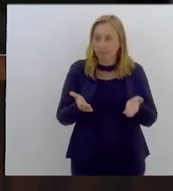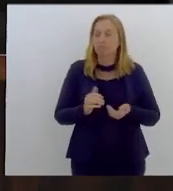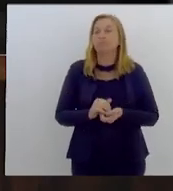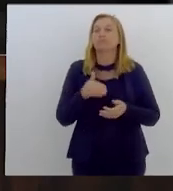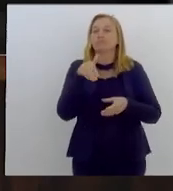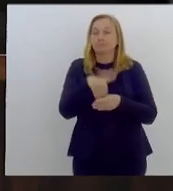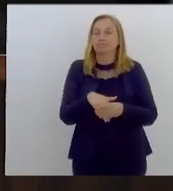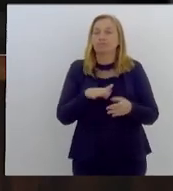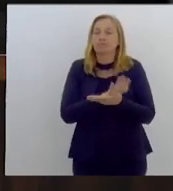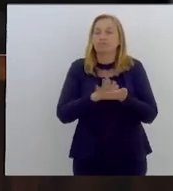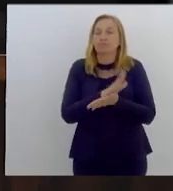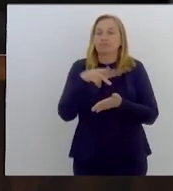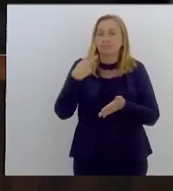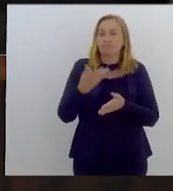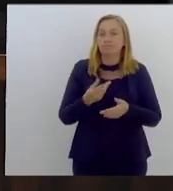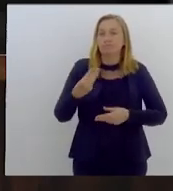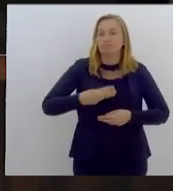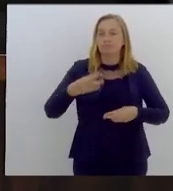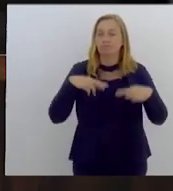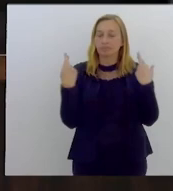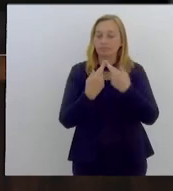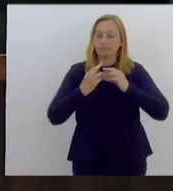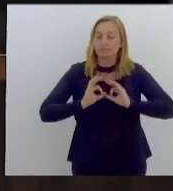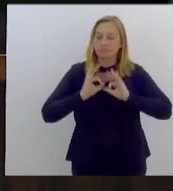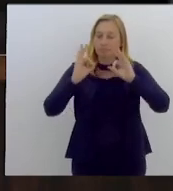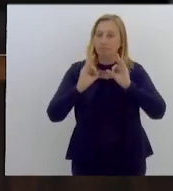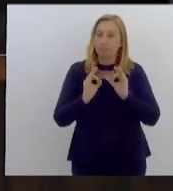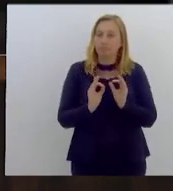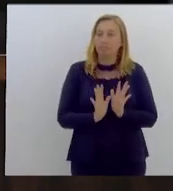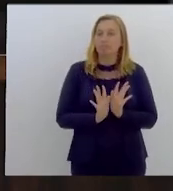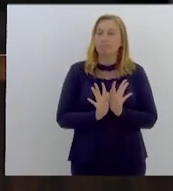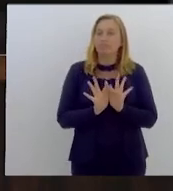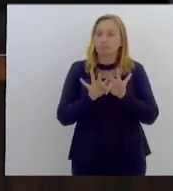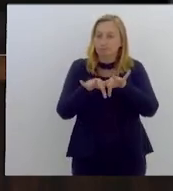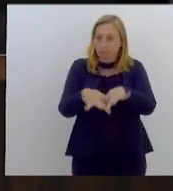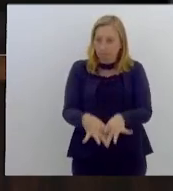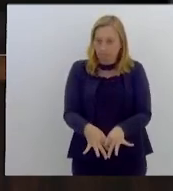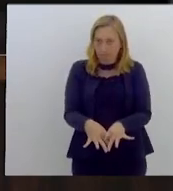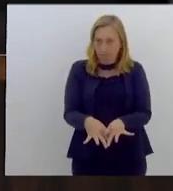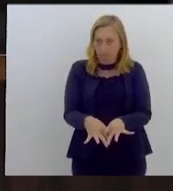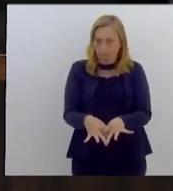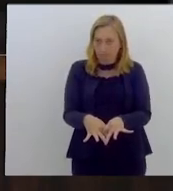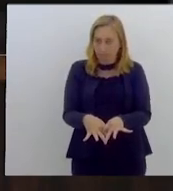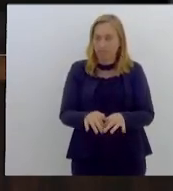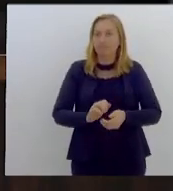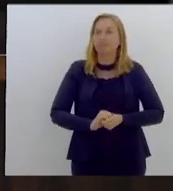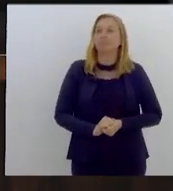a votação. Nada mais a tratar na terceira sessão extraordinária, a mesma está encerrada.